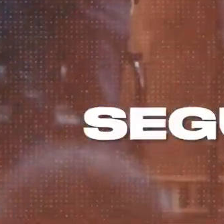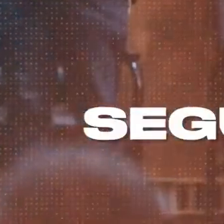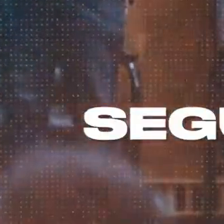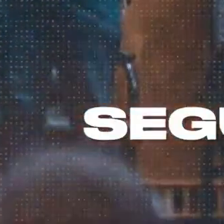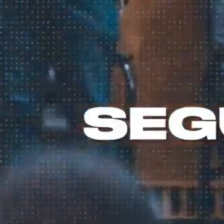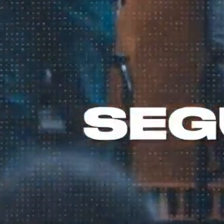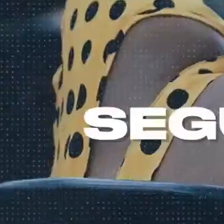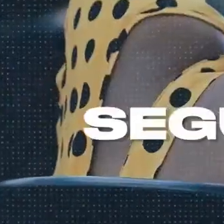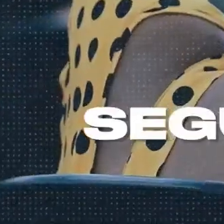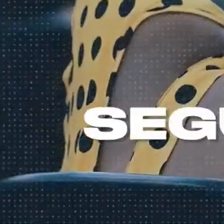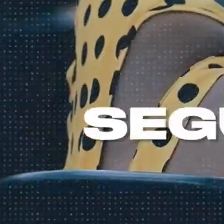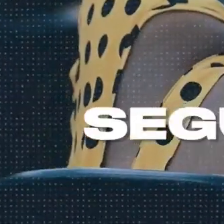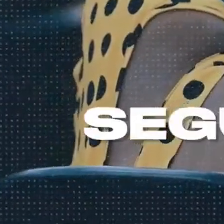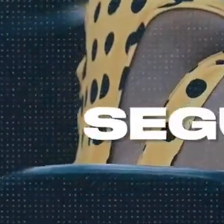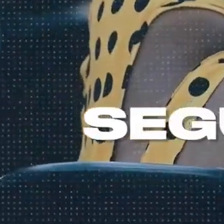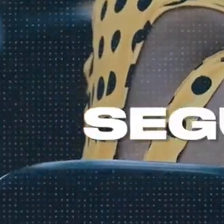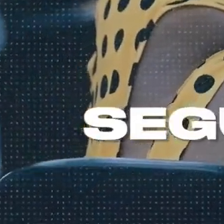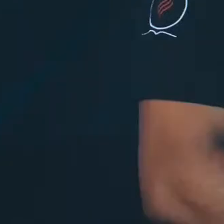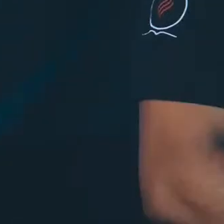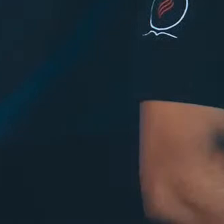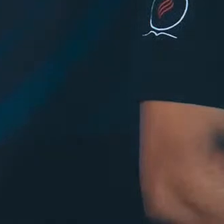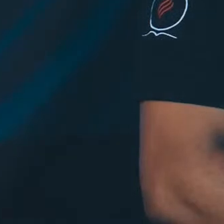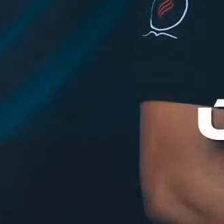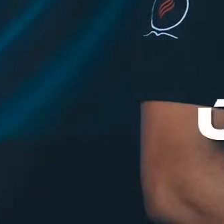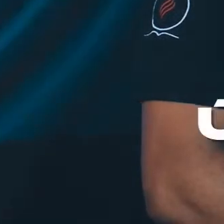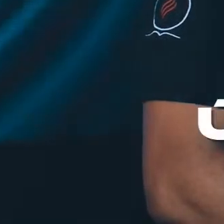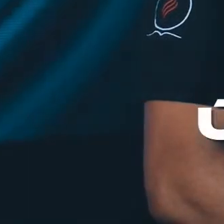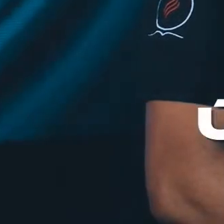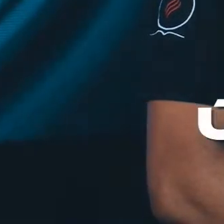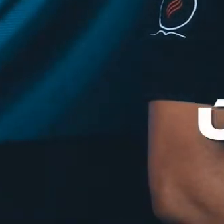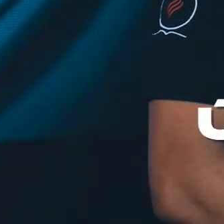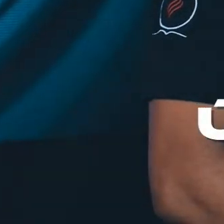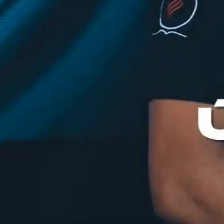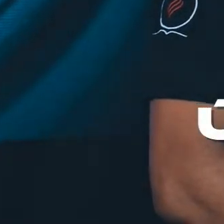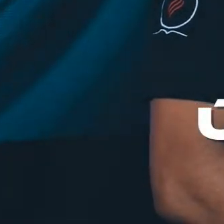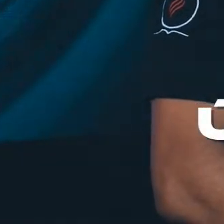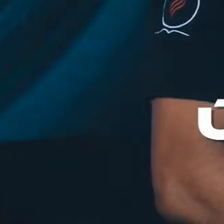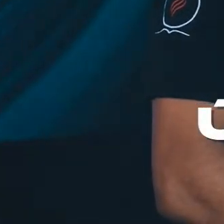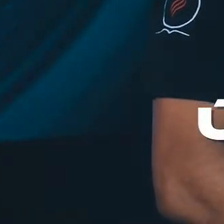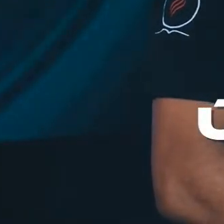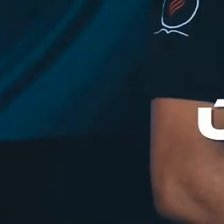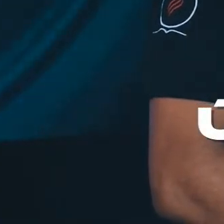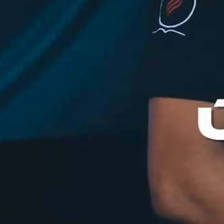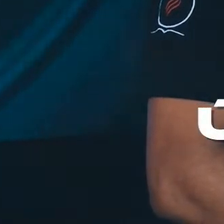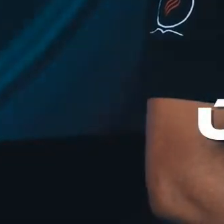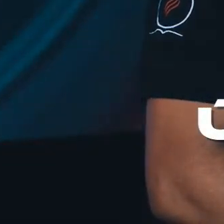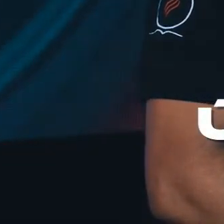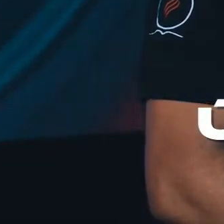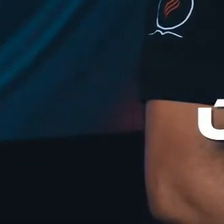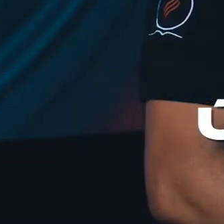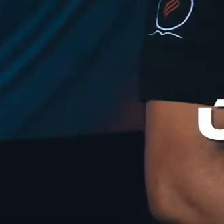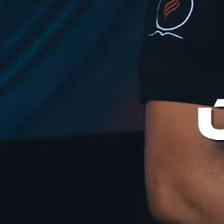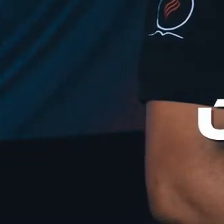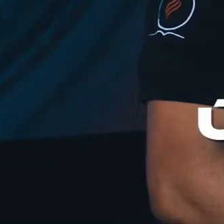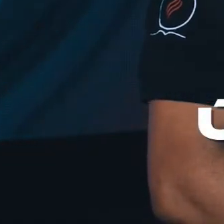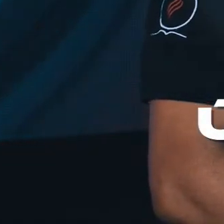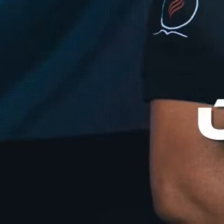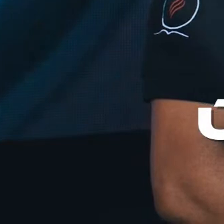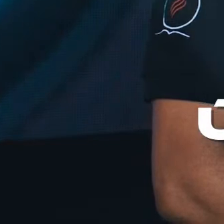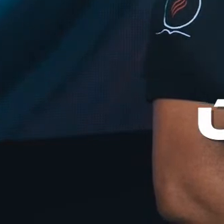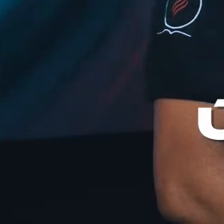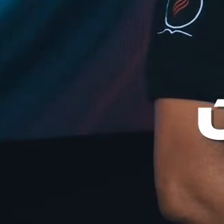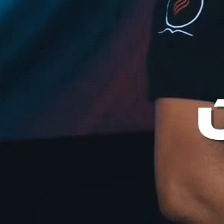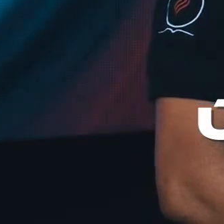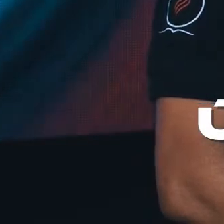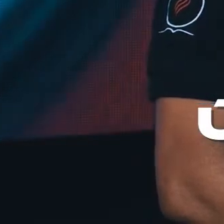você filho, avô, avó. Nós temos também a escola de pais, também com uma palavra direcionada a você papai,